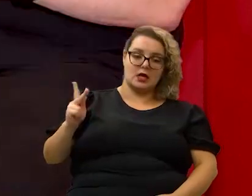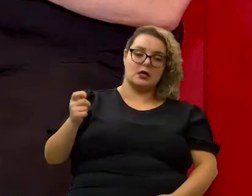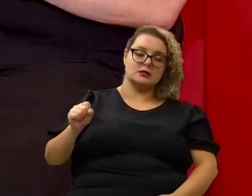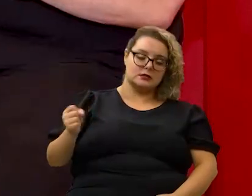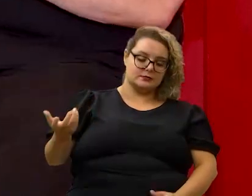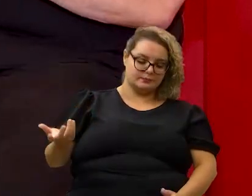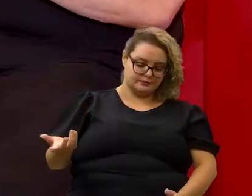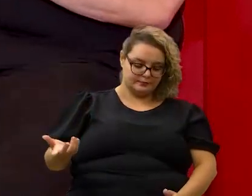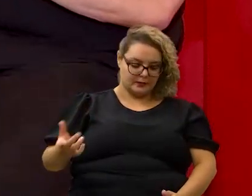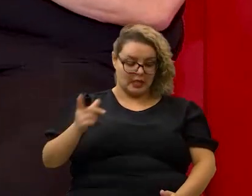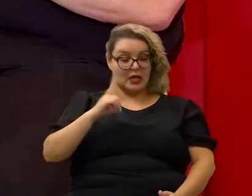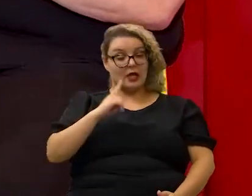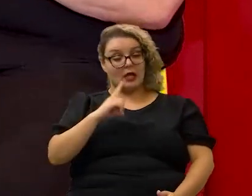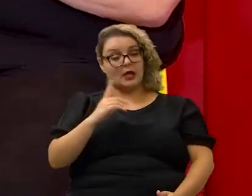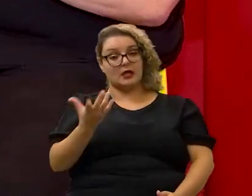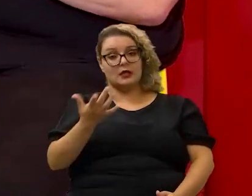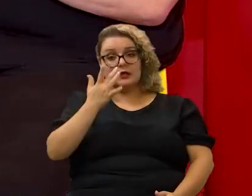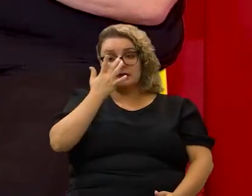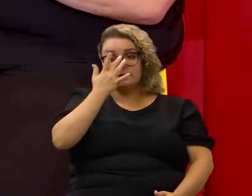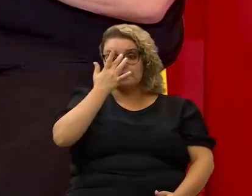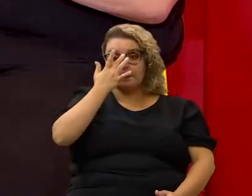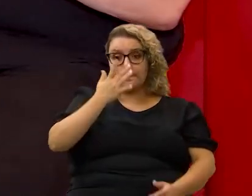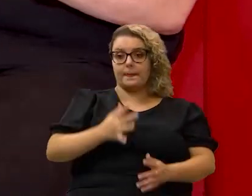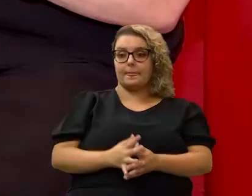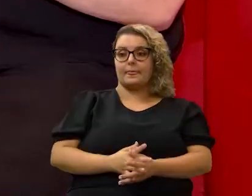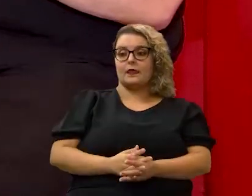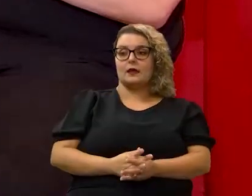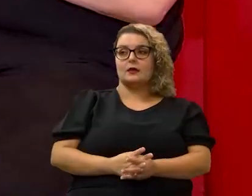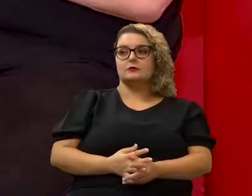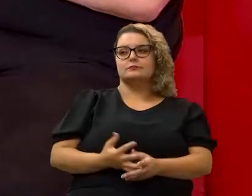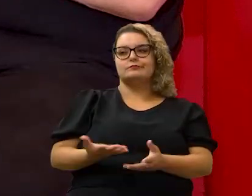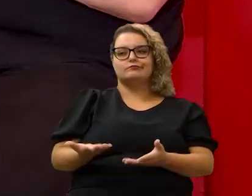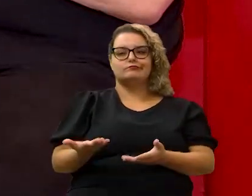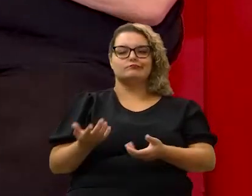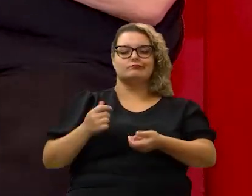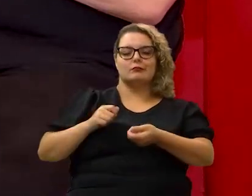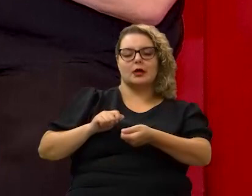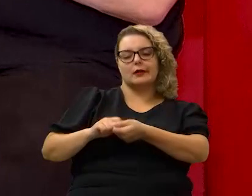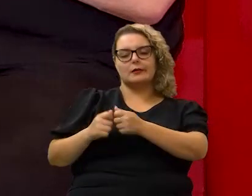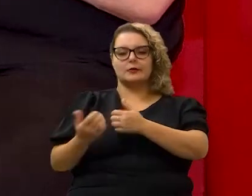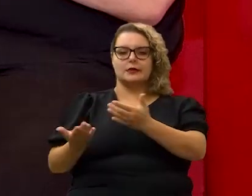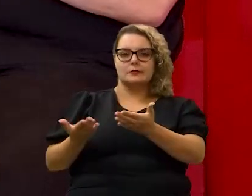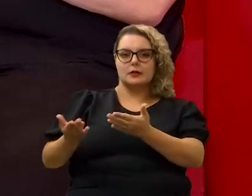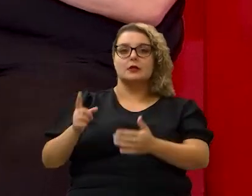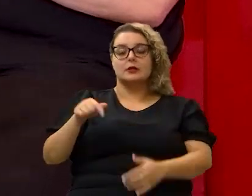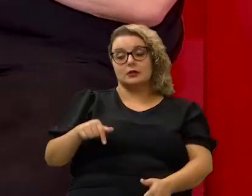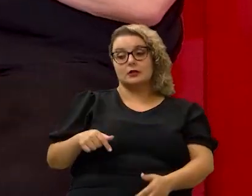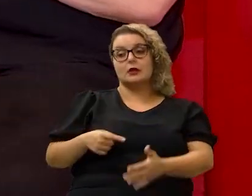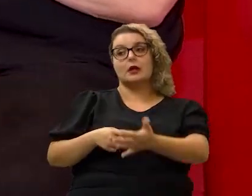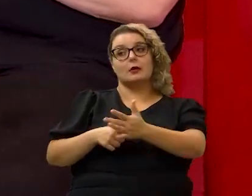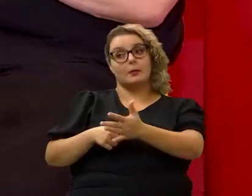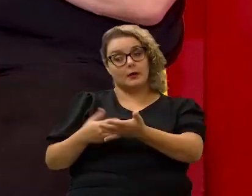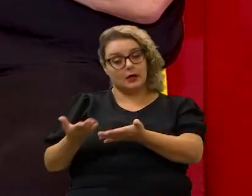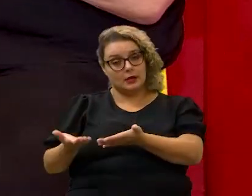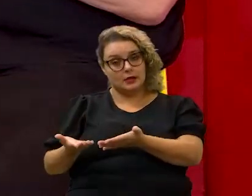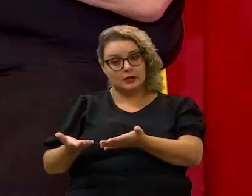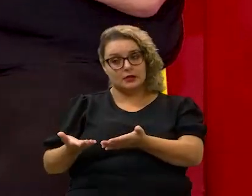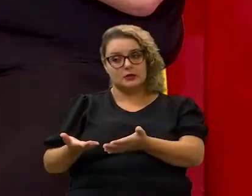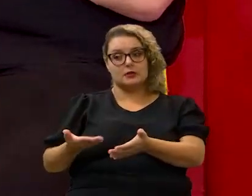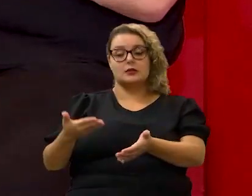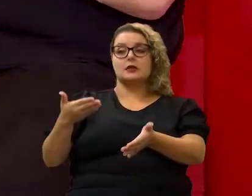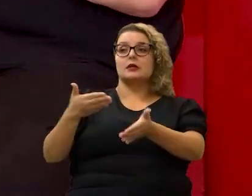aí também tem que ter um traquejo para saber que é máquina. E